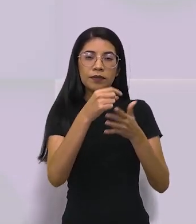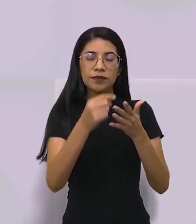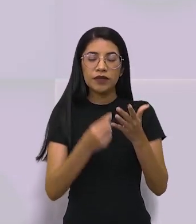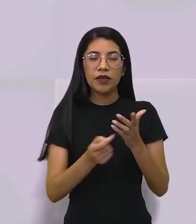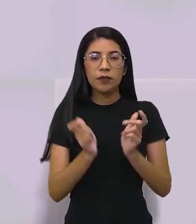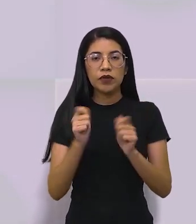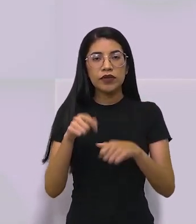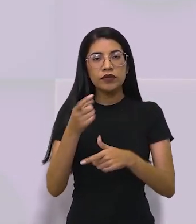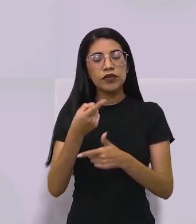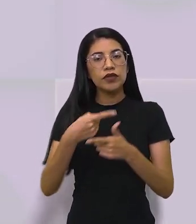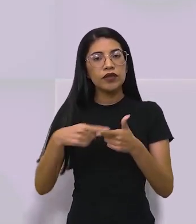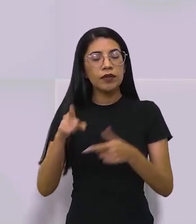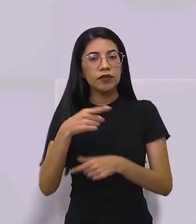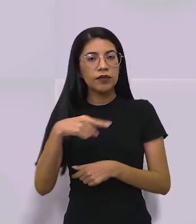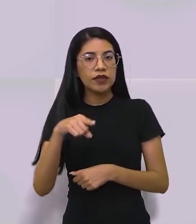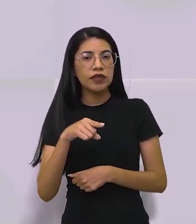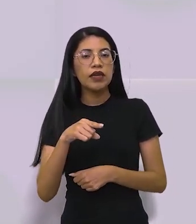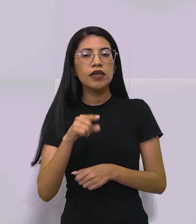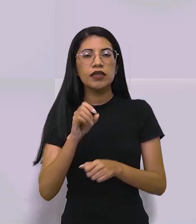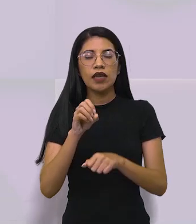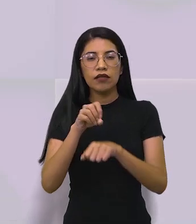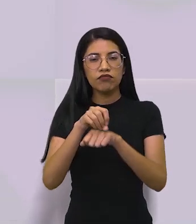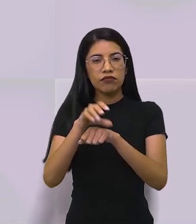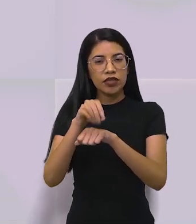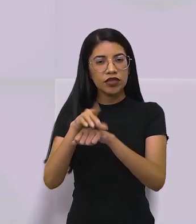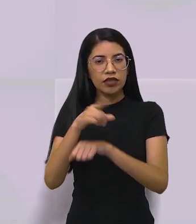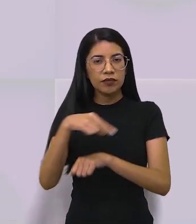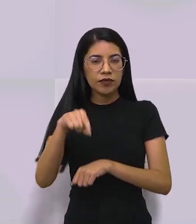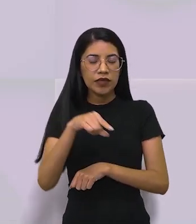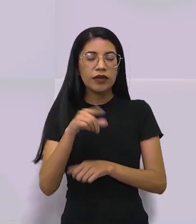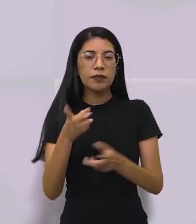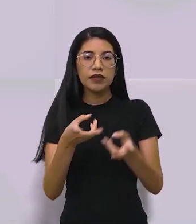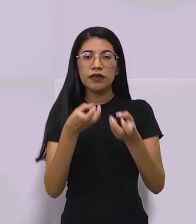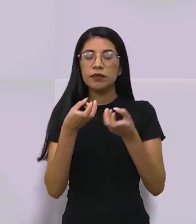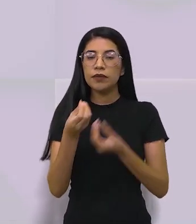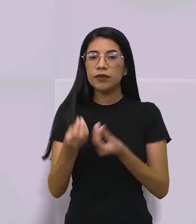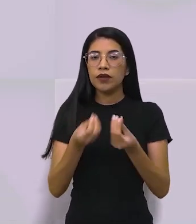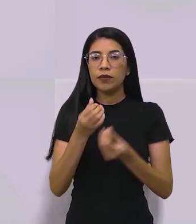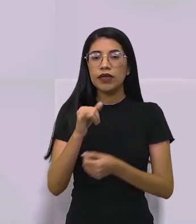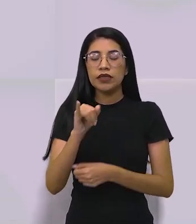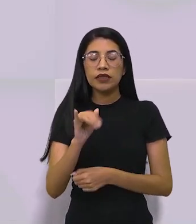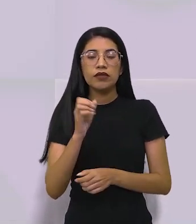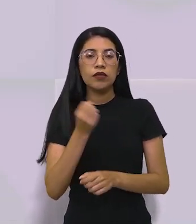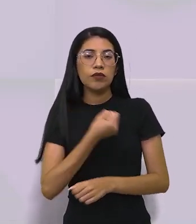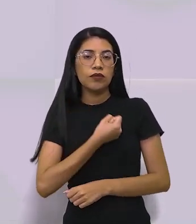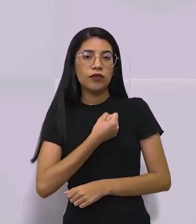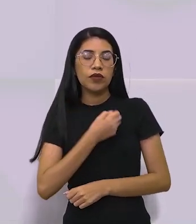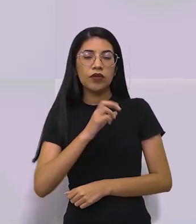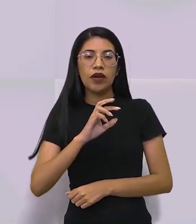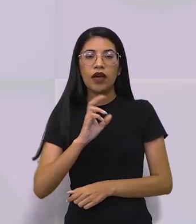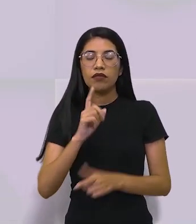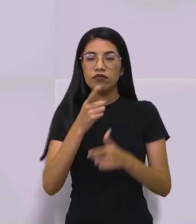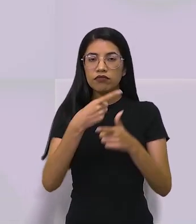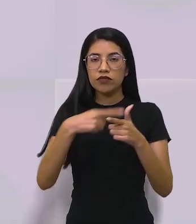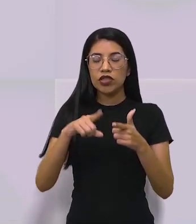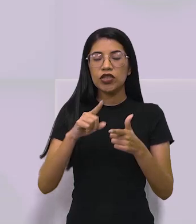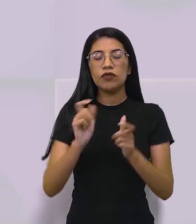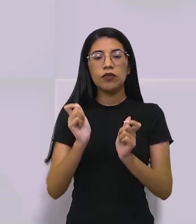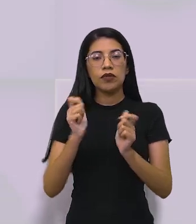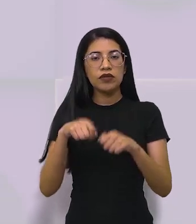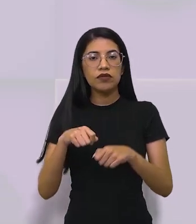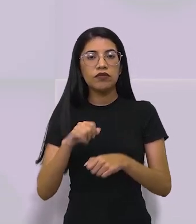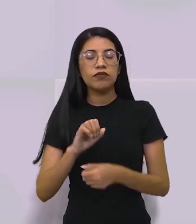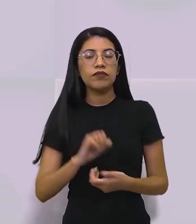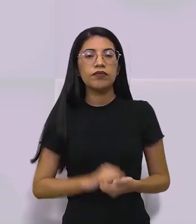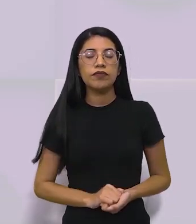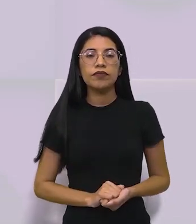para que possam aí ajudar para você identificar quando o número é ou não divisor de outro, tá